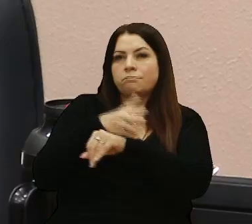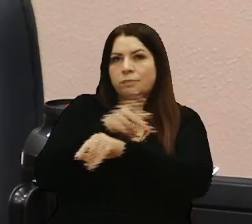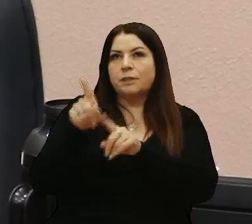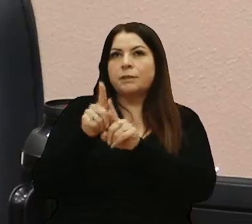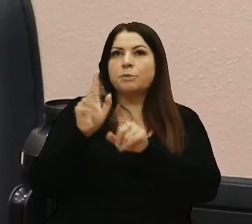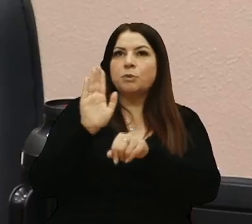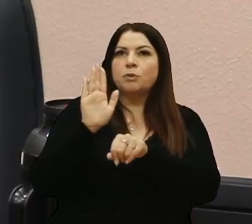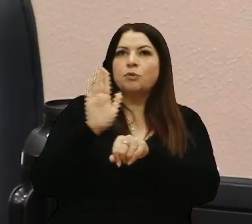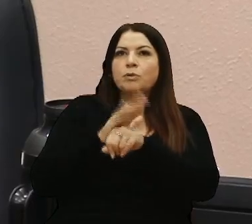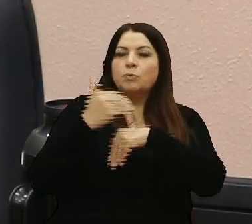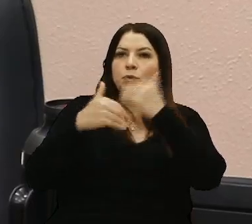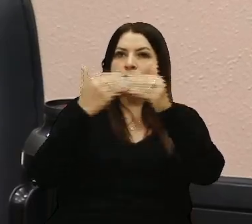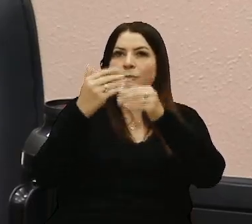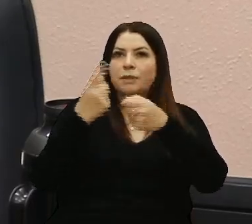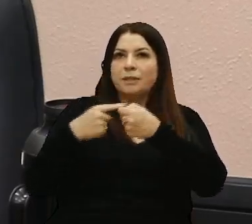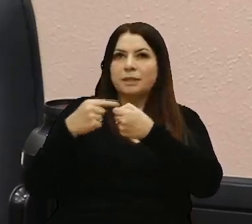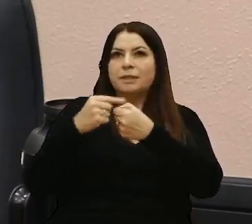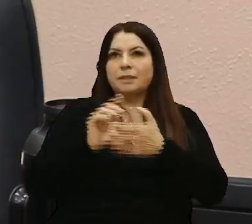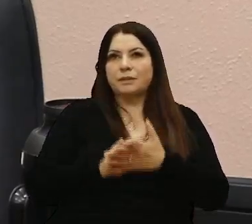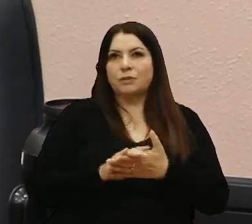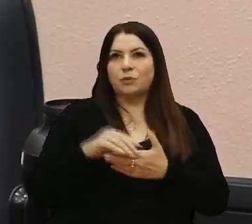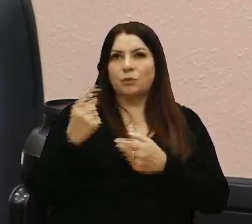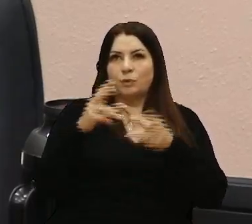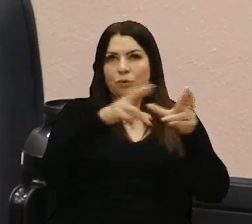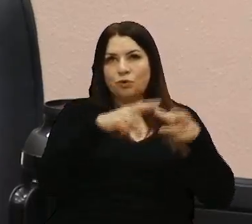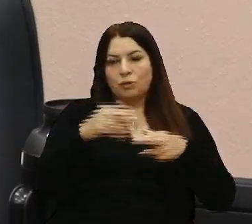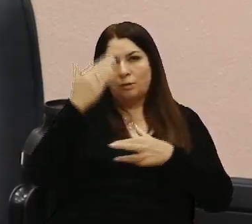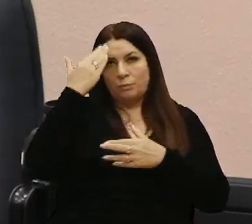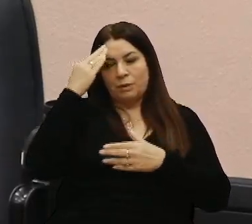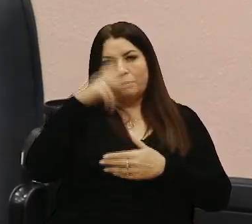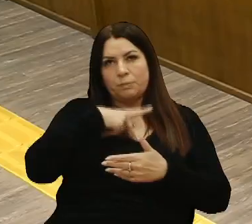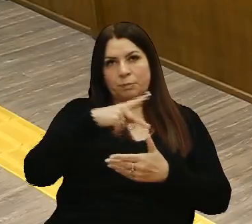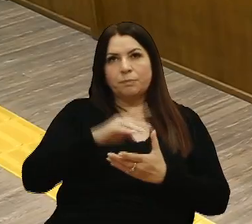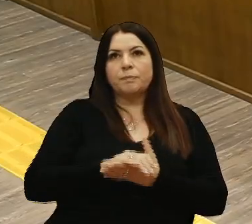possam contribuir com o desenvolvimento da nossa cidade e da nossa região. Obrigado, senhor presidente. Obrigado.